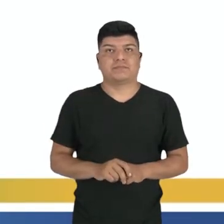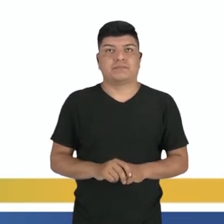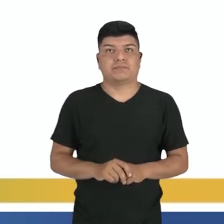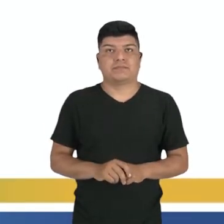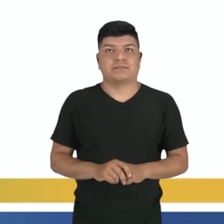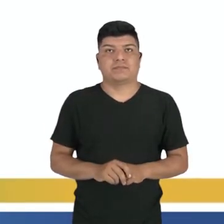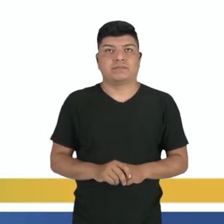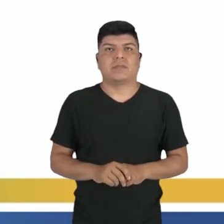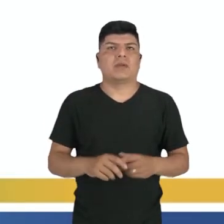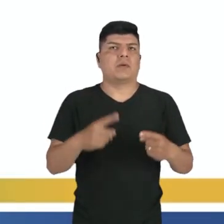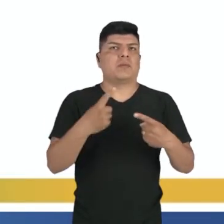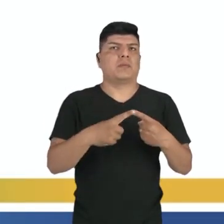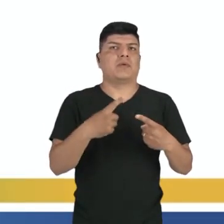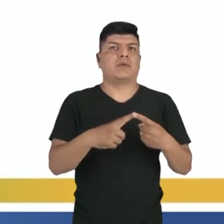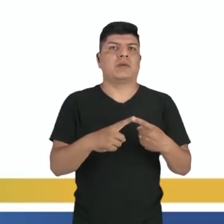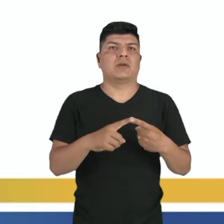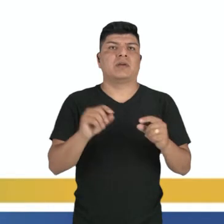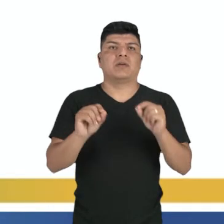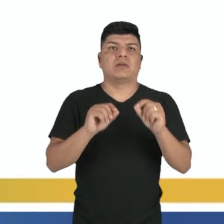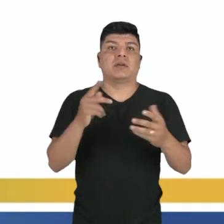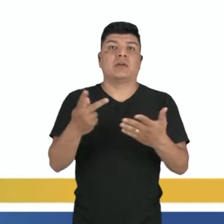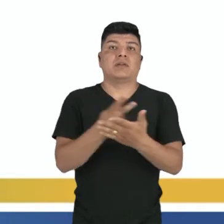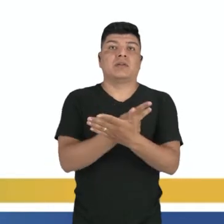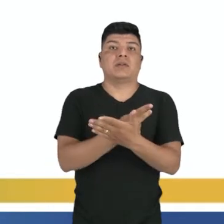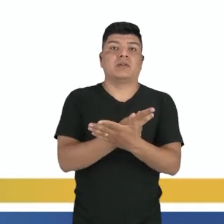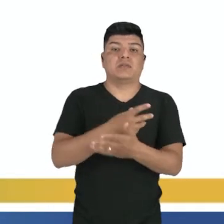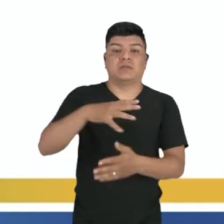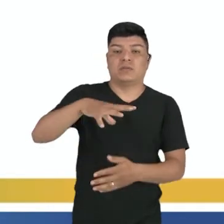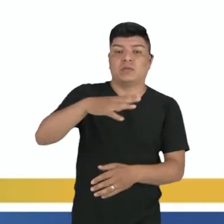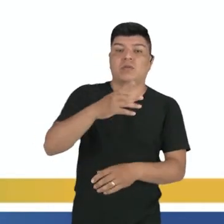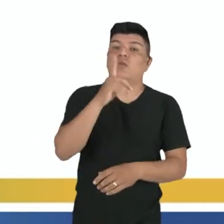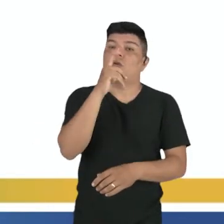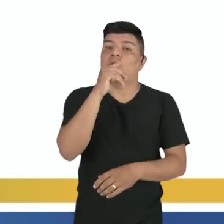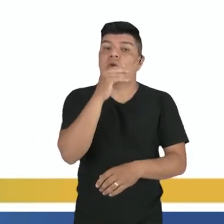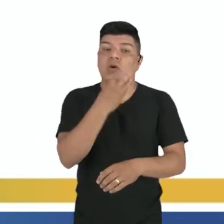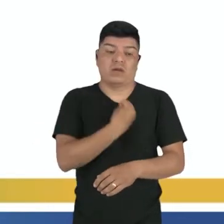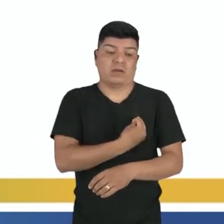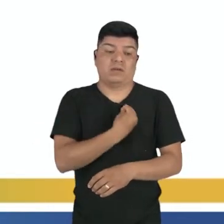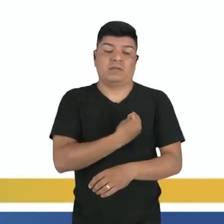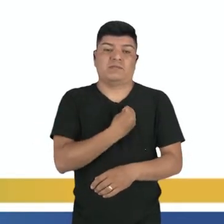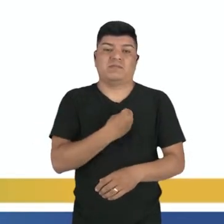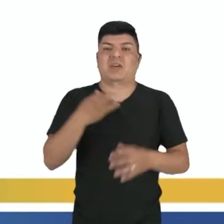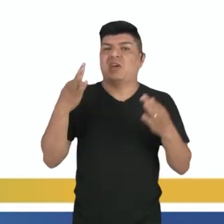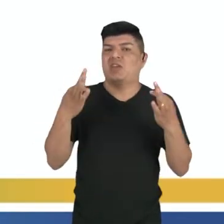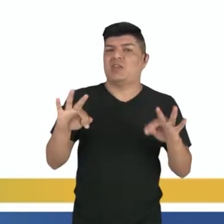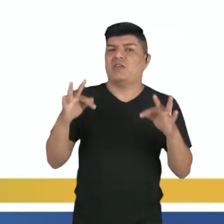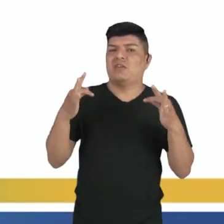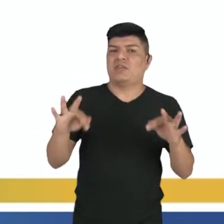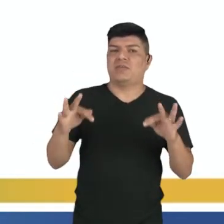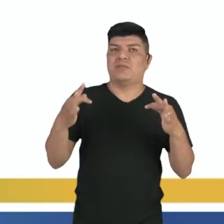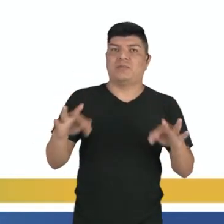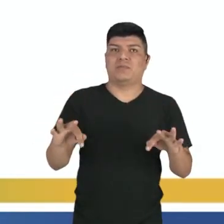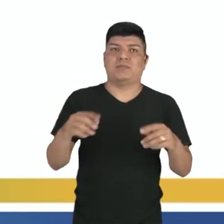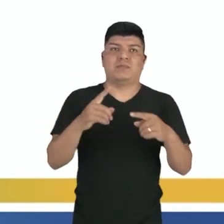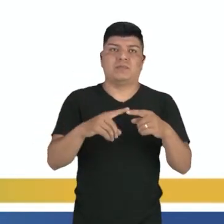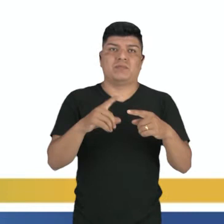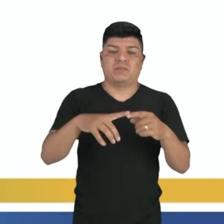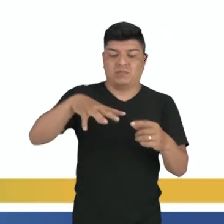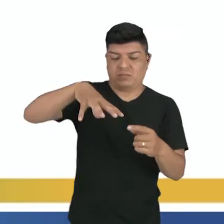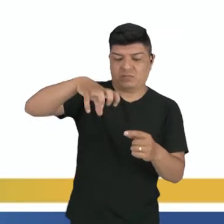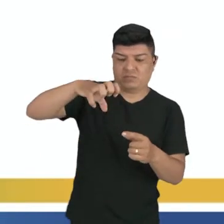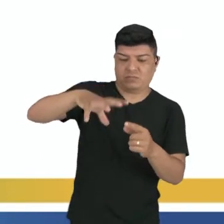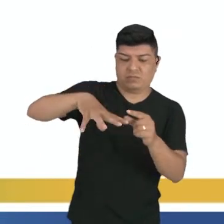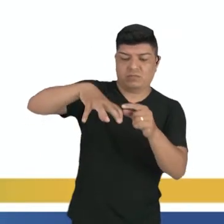E por que um acidente com água-viva dói tanto? Porque as águas-vivas elas podem possuir nos seus